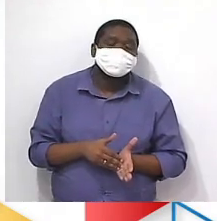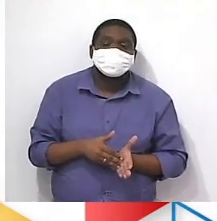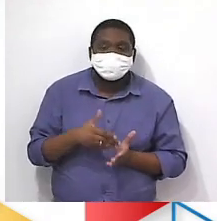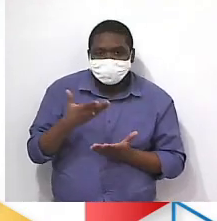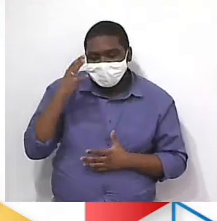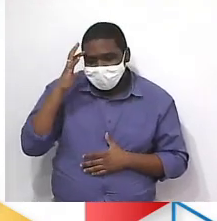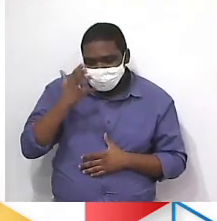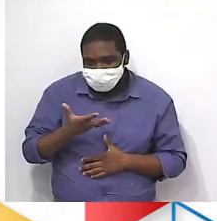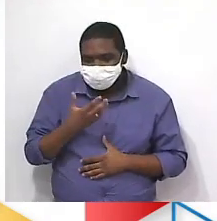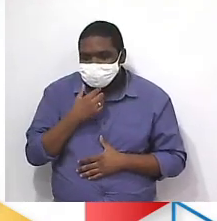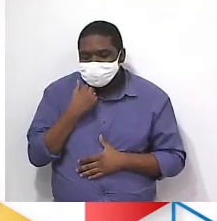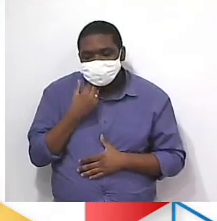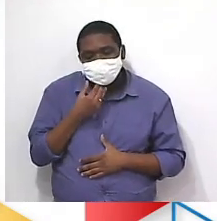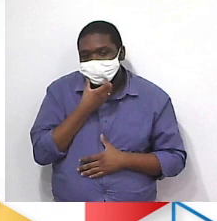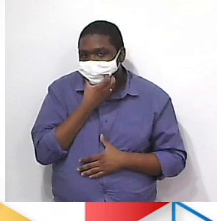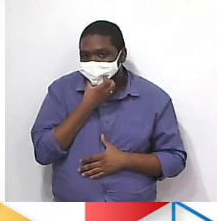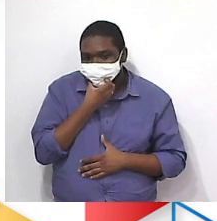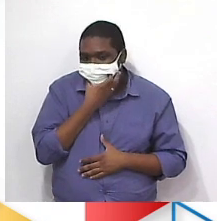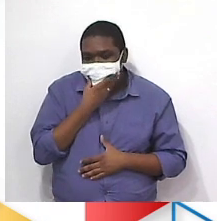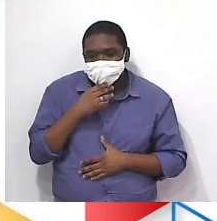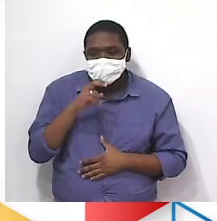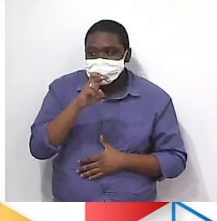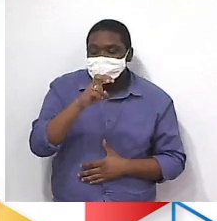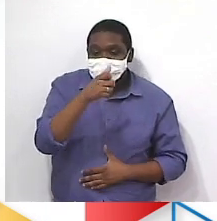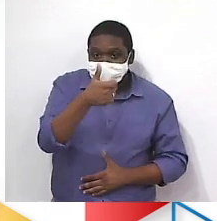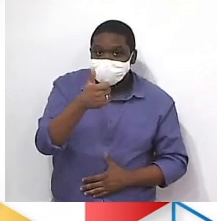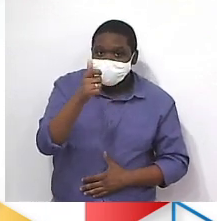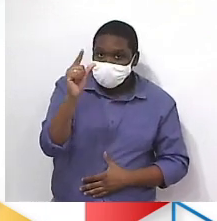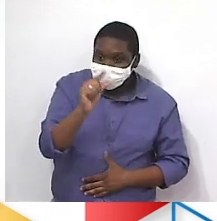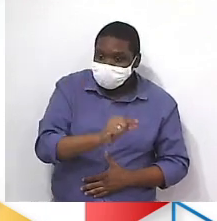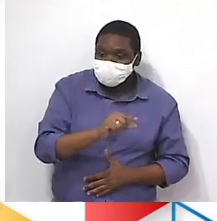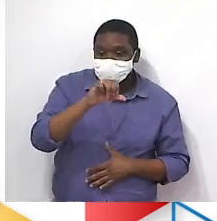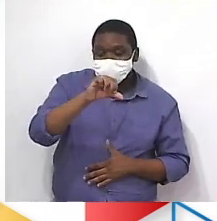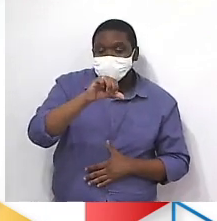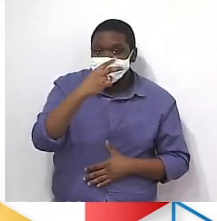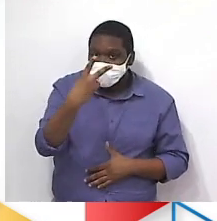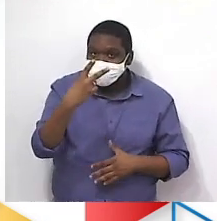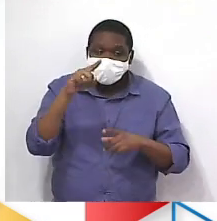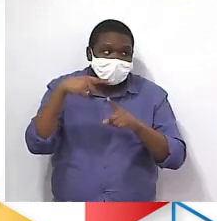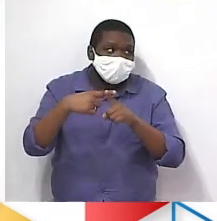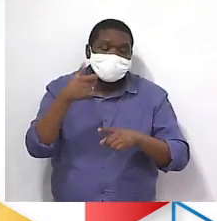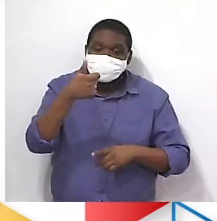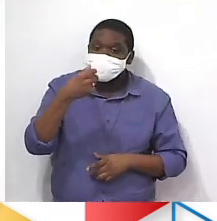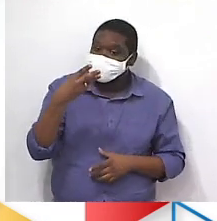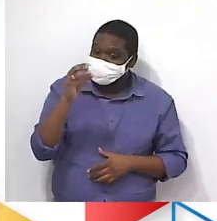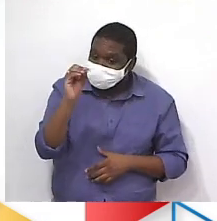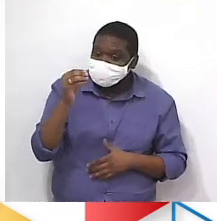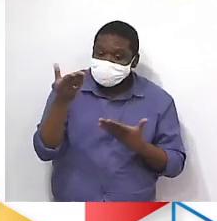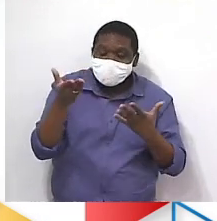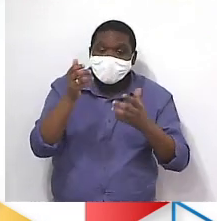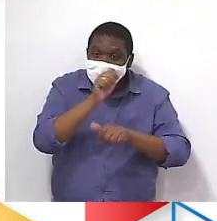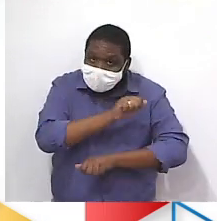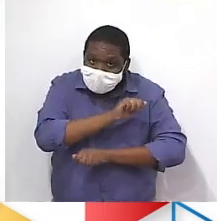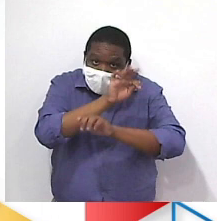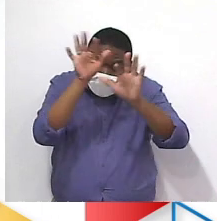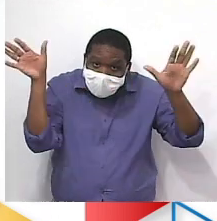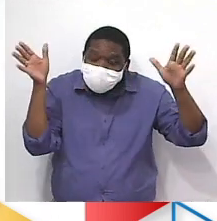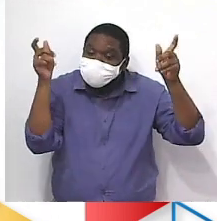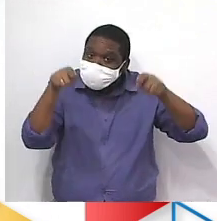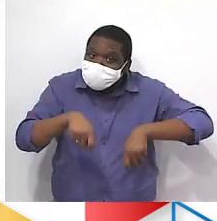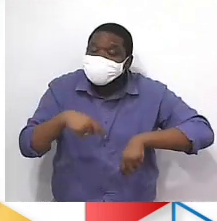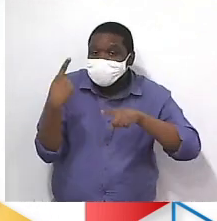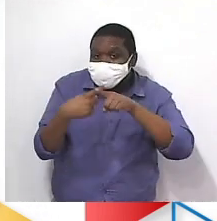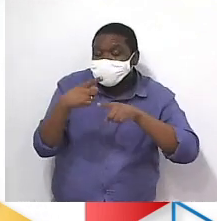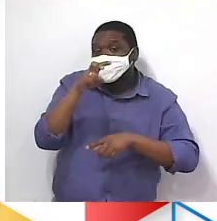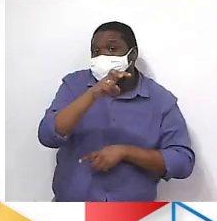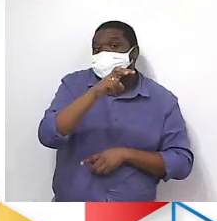solução, tá? Do nosso caso, 51 tem que ser menor que 92 mais 130, aí é que está mais claro ainda, porque 51